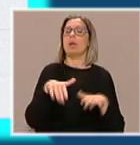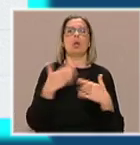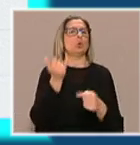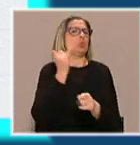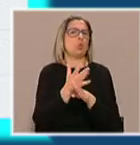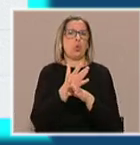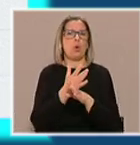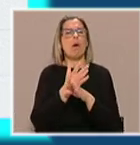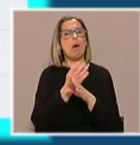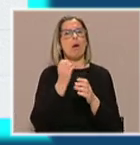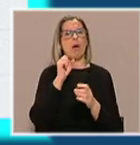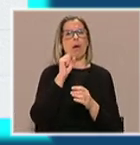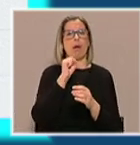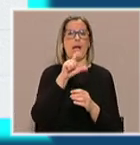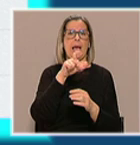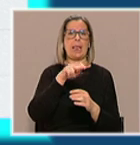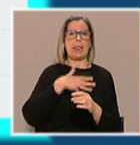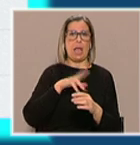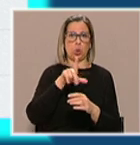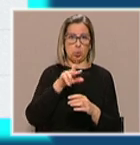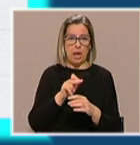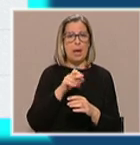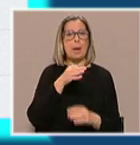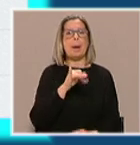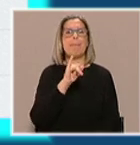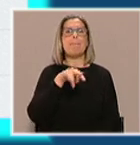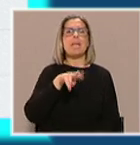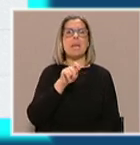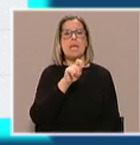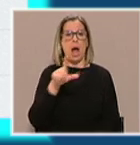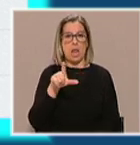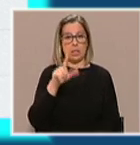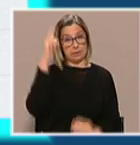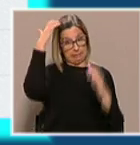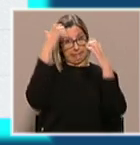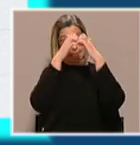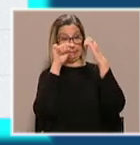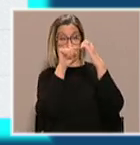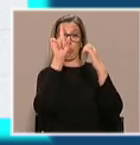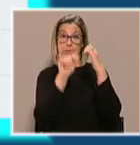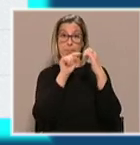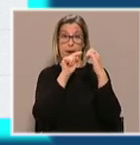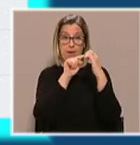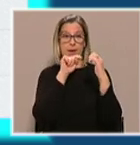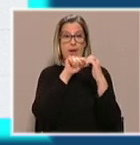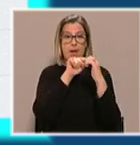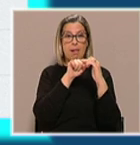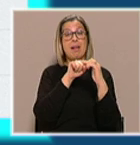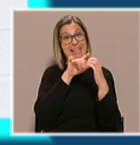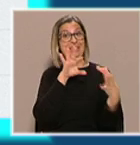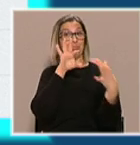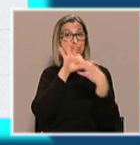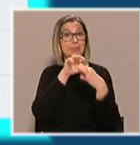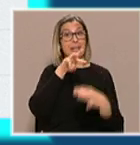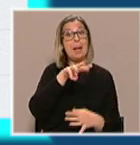é responsável pela síntese de melatonina. A melatonina foi como iniciámos a nossa aula, é nada mais do que uma